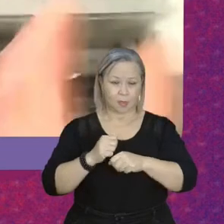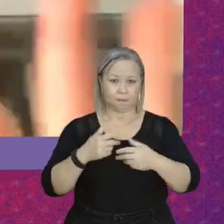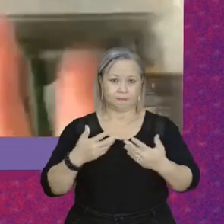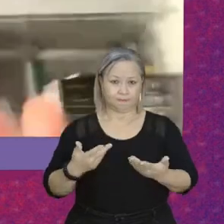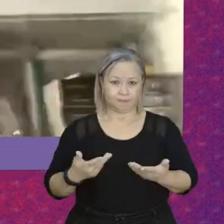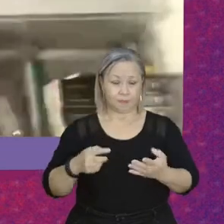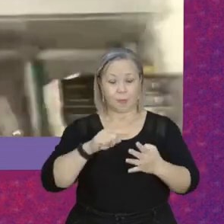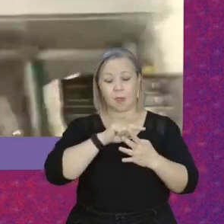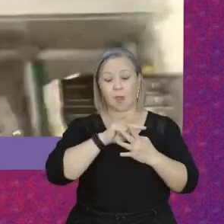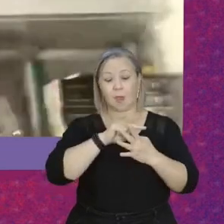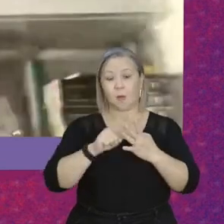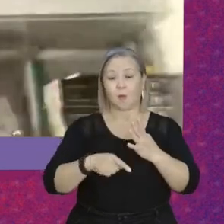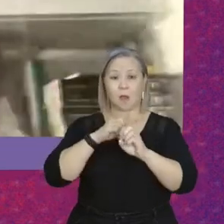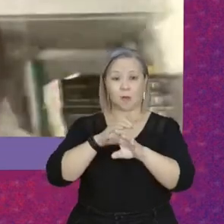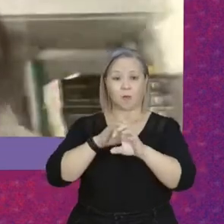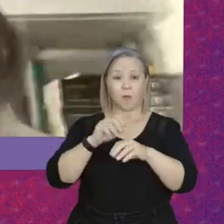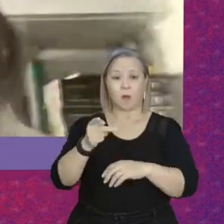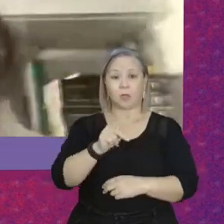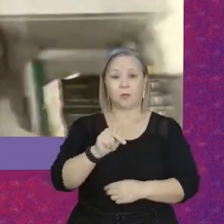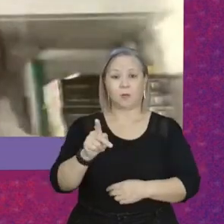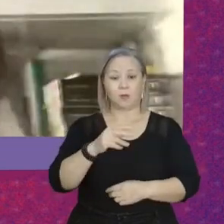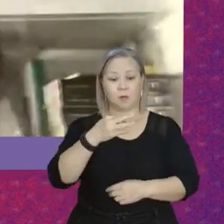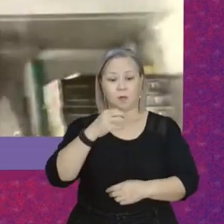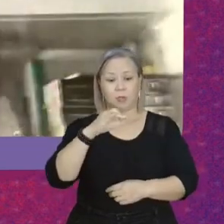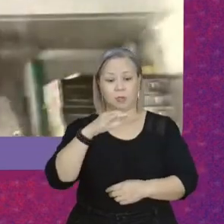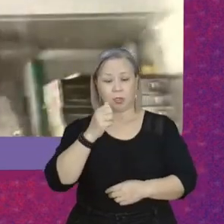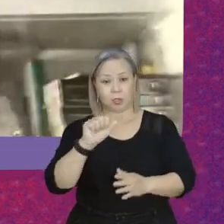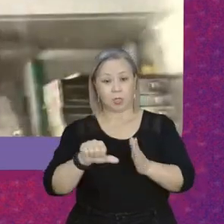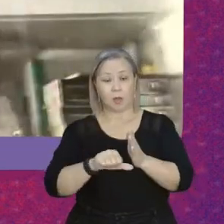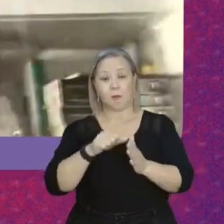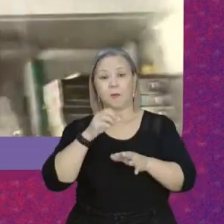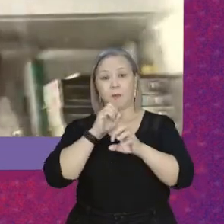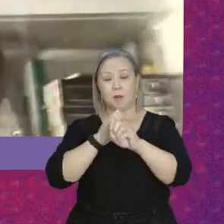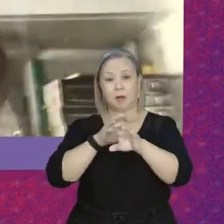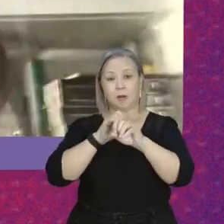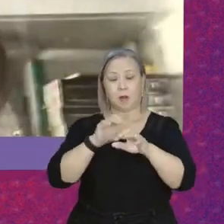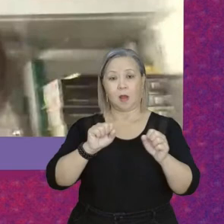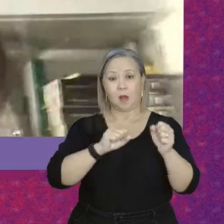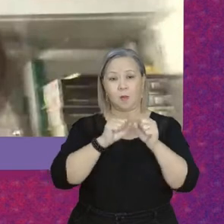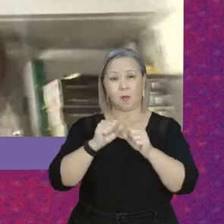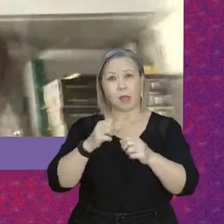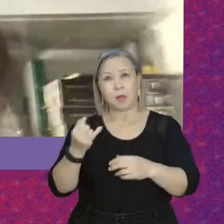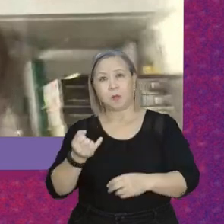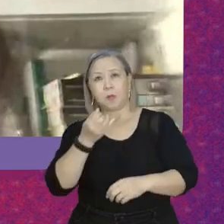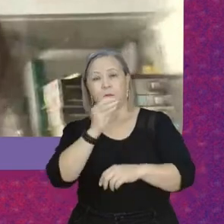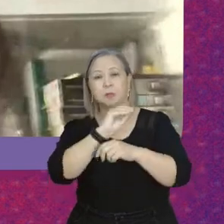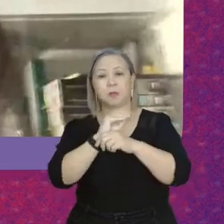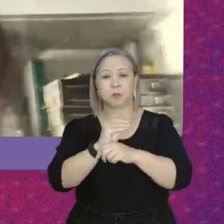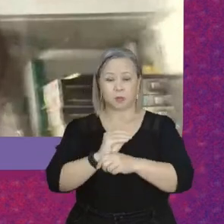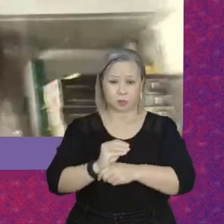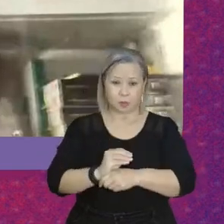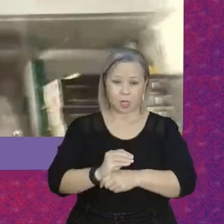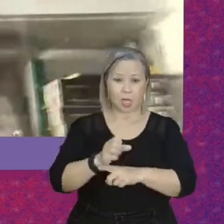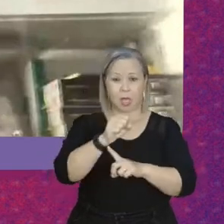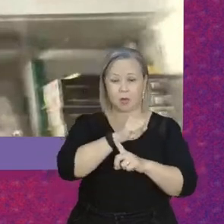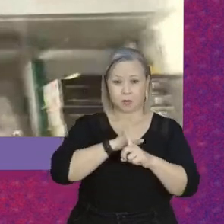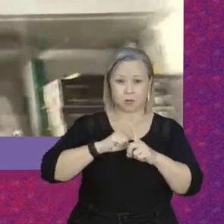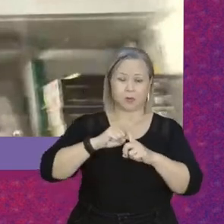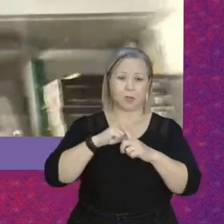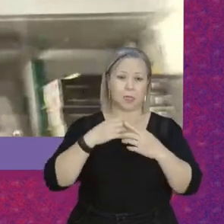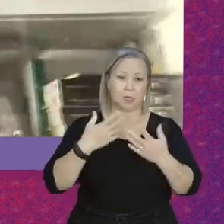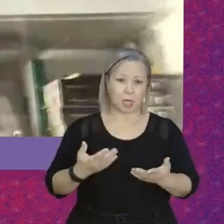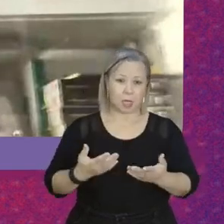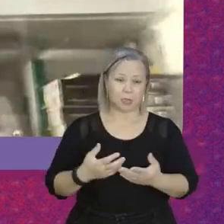as 4 aulas da professora Tica. A primeira aula tratou da importância dos cuidados na nossa sociedade,